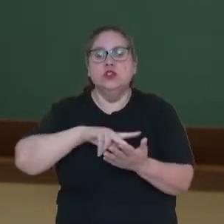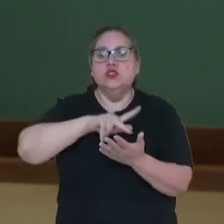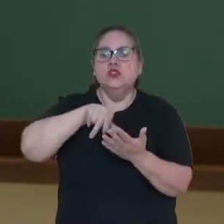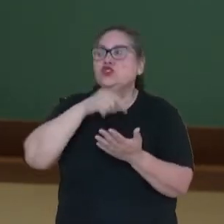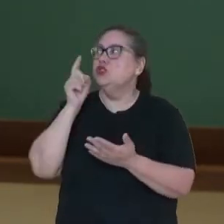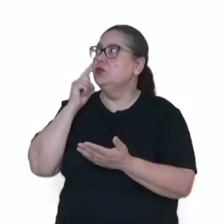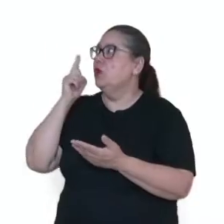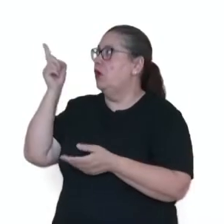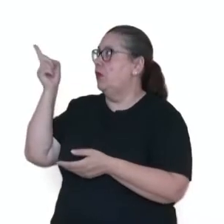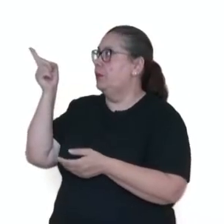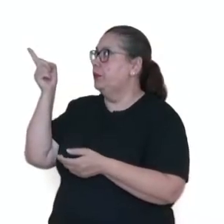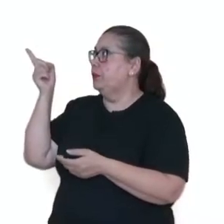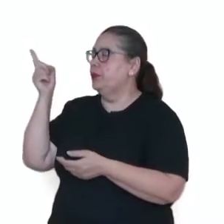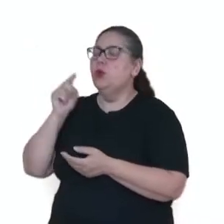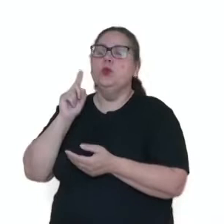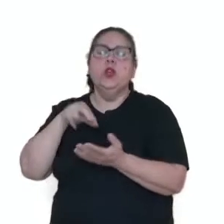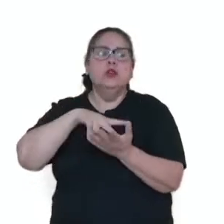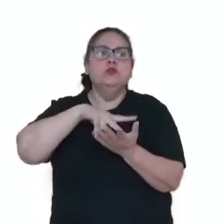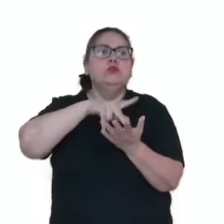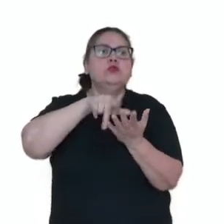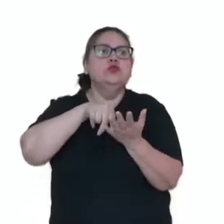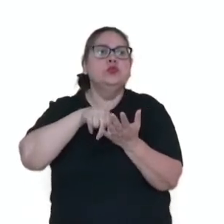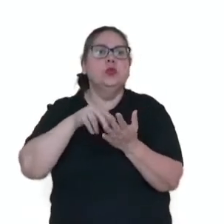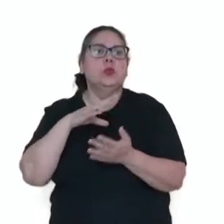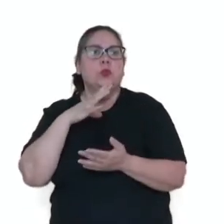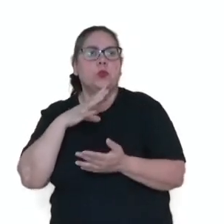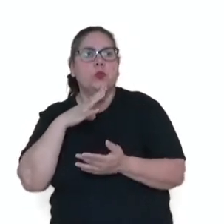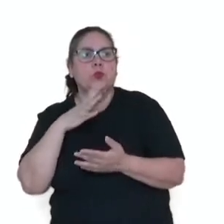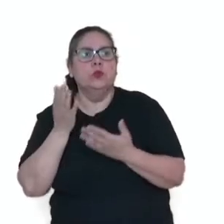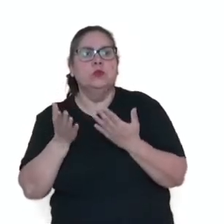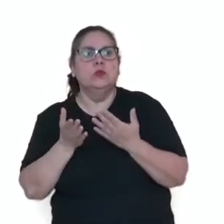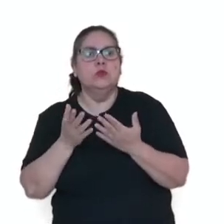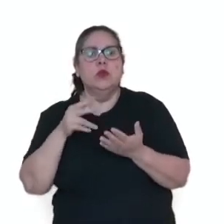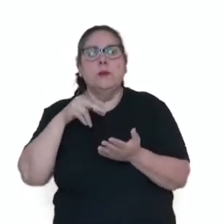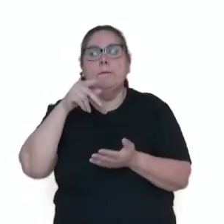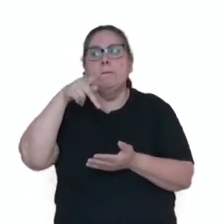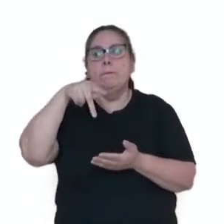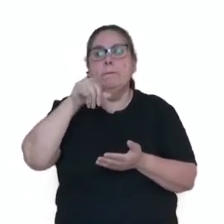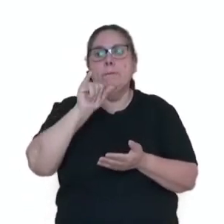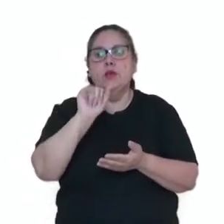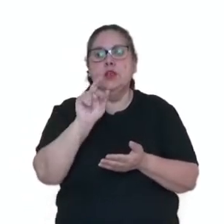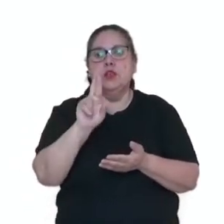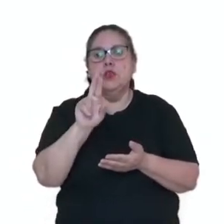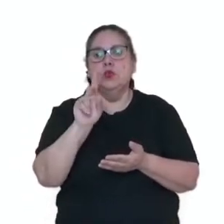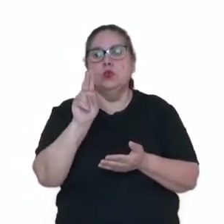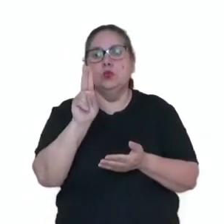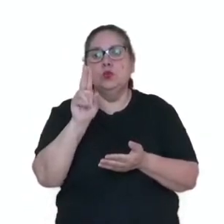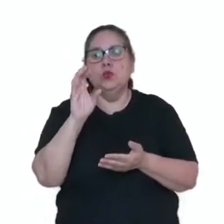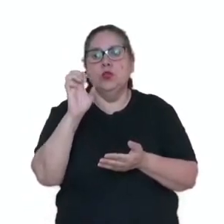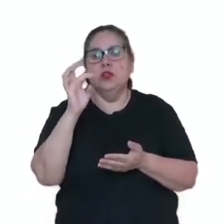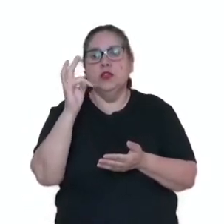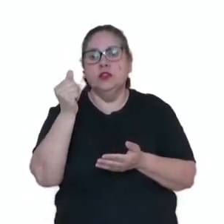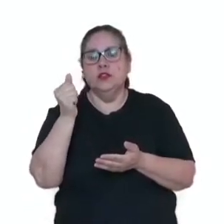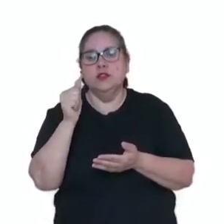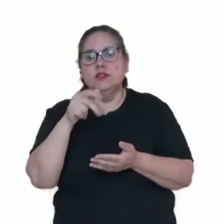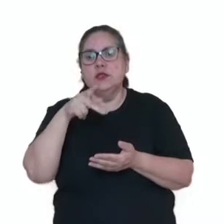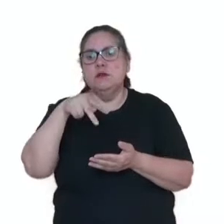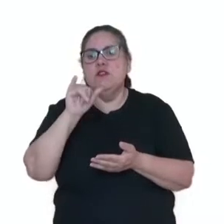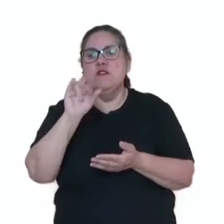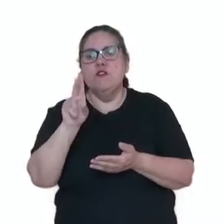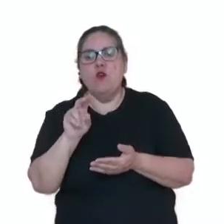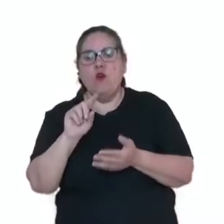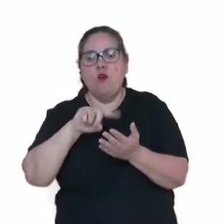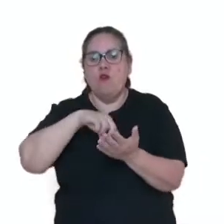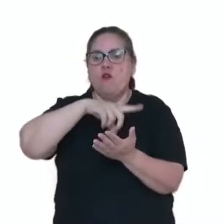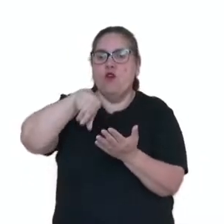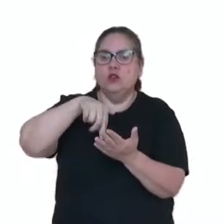Giro. O que são os giros? Eles são conhecidos como piruetas, pivô, voltas e